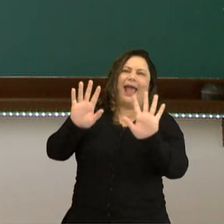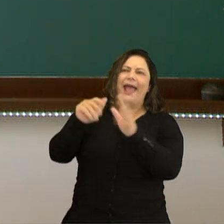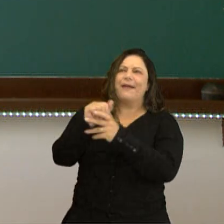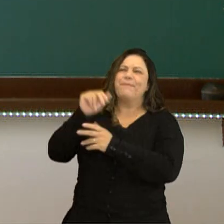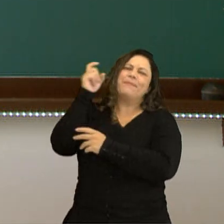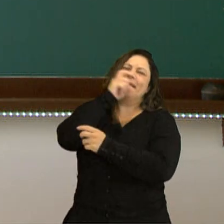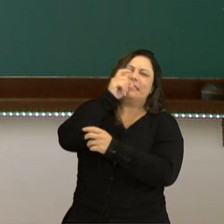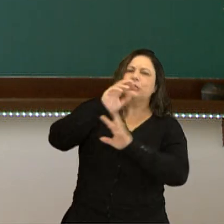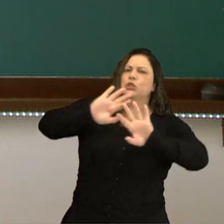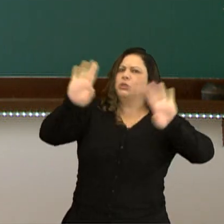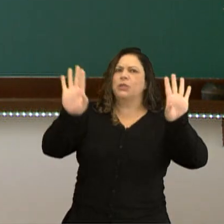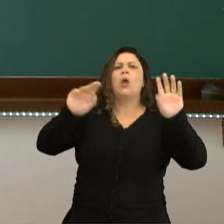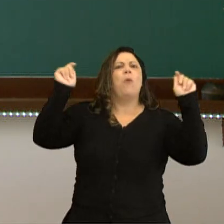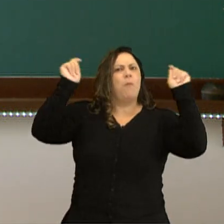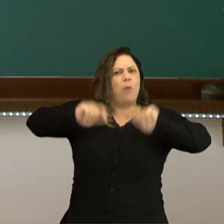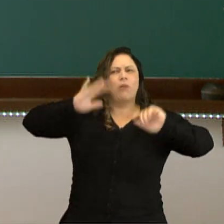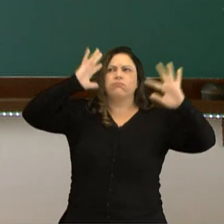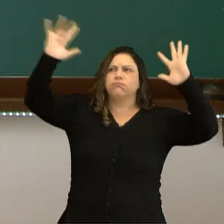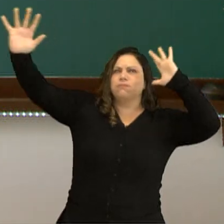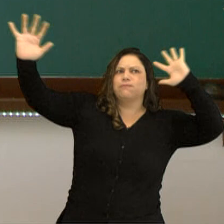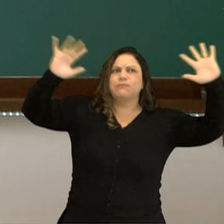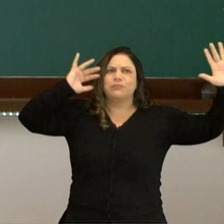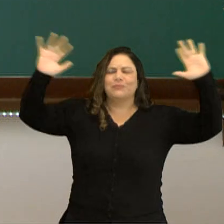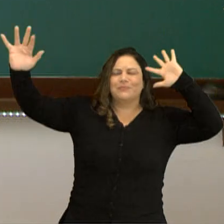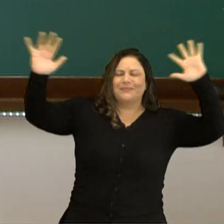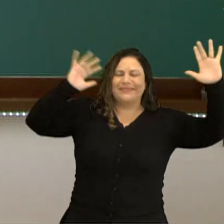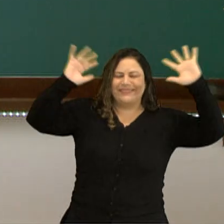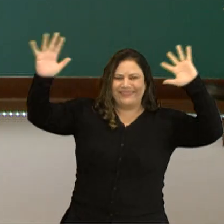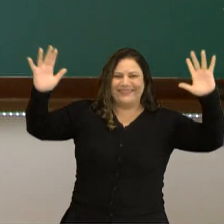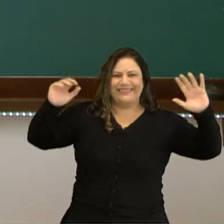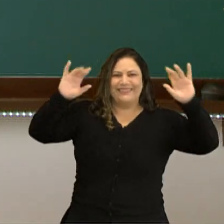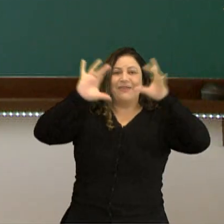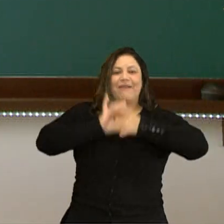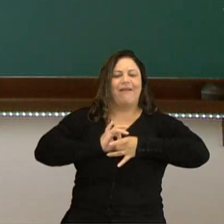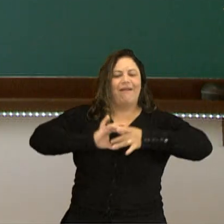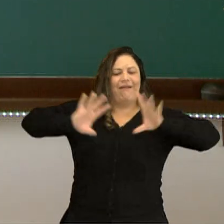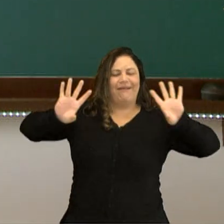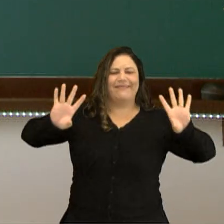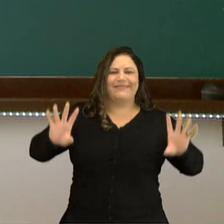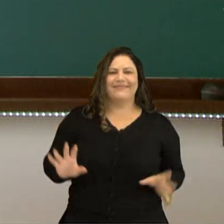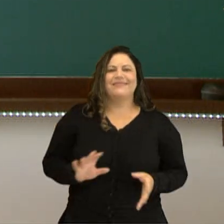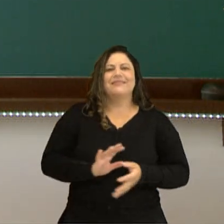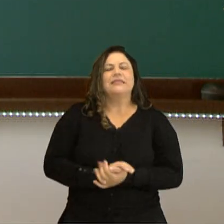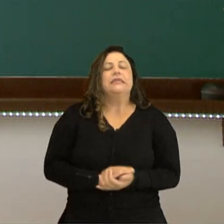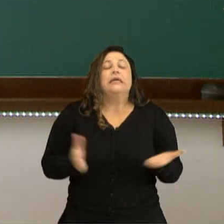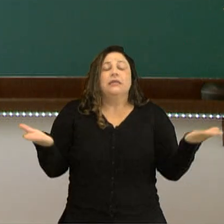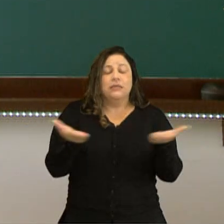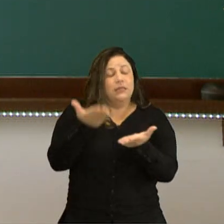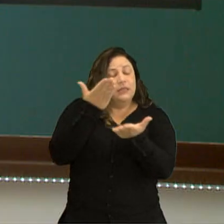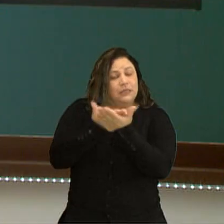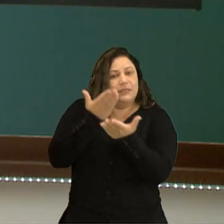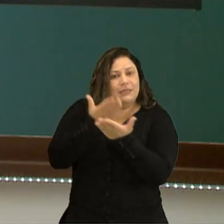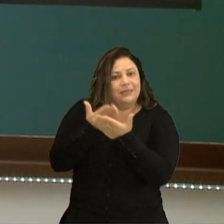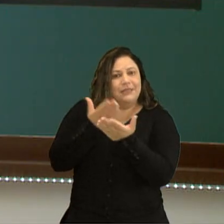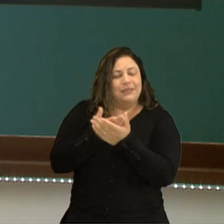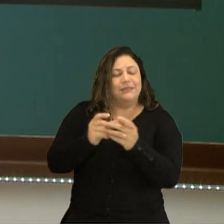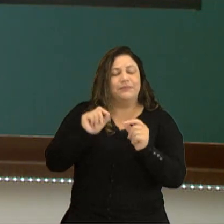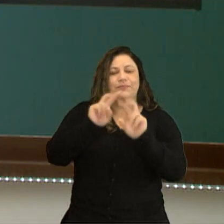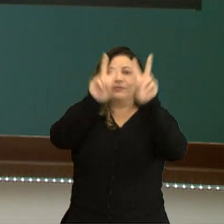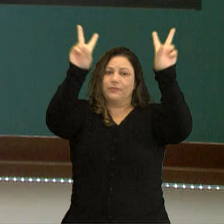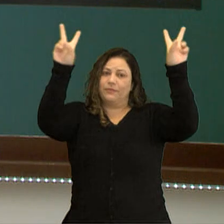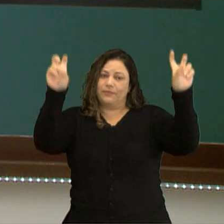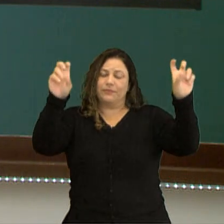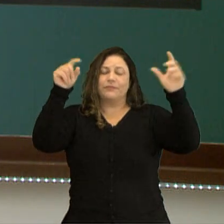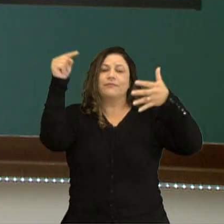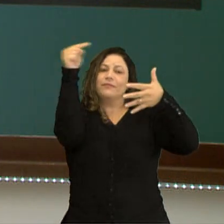a imaginação fluir e liberar os seus instintos. E nesta aula nós vamos falar sobre elementos da